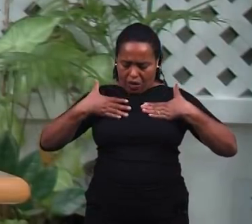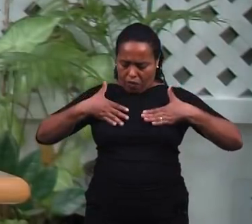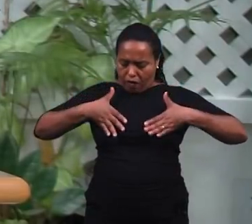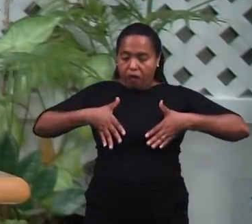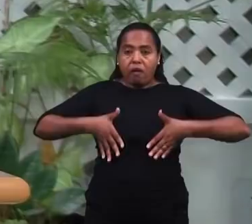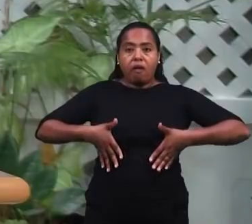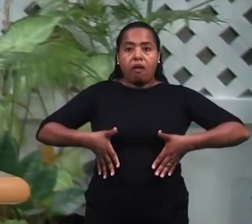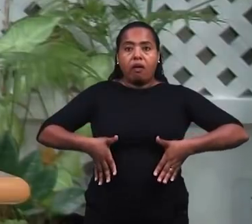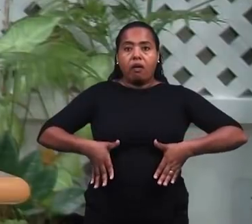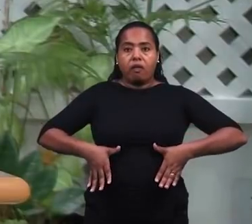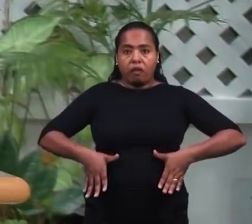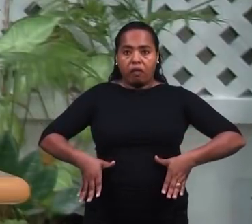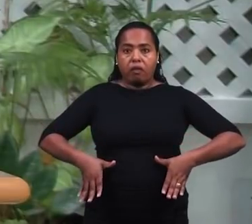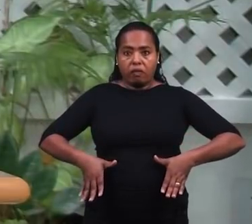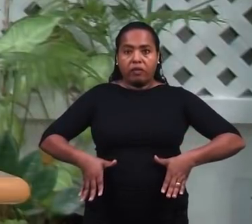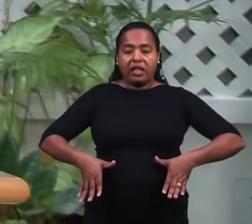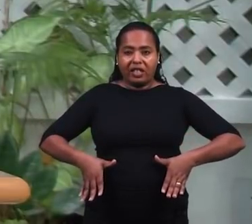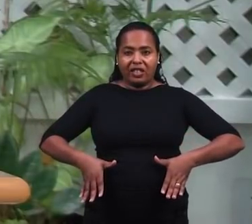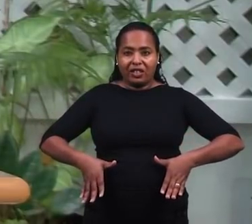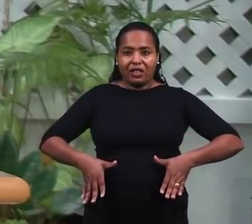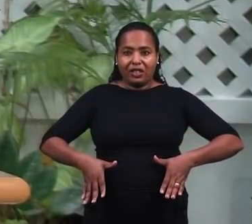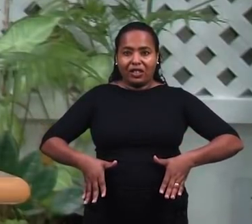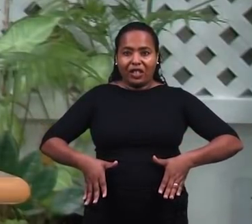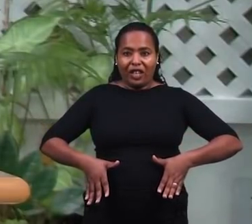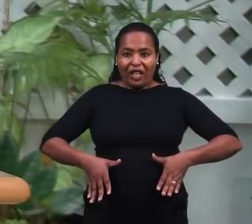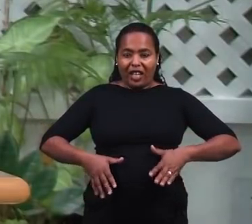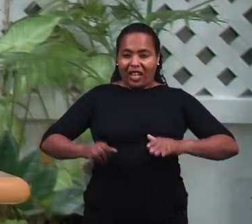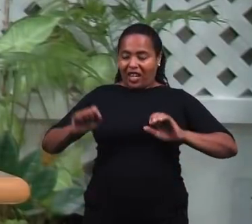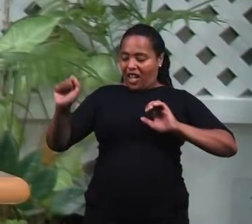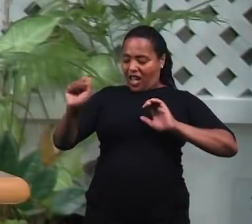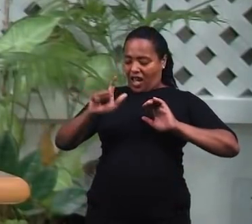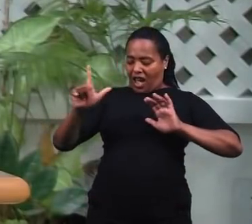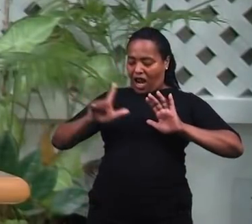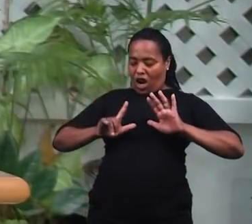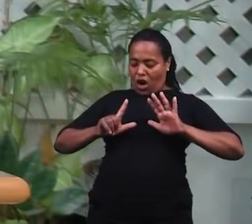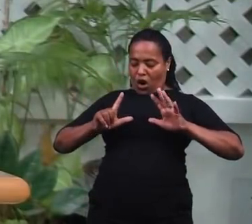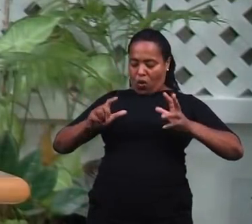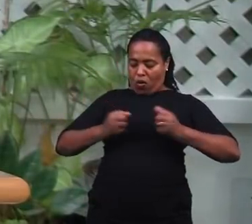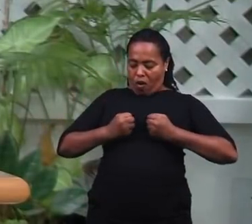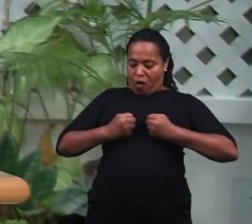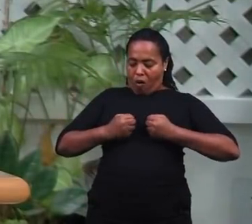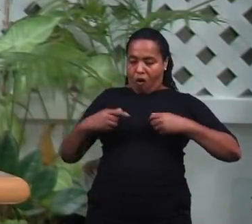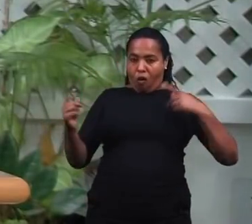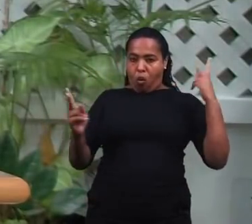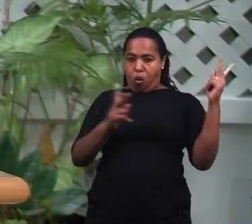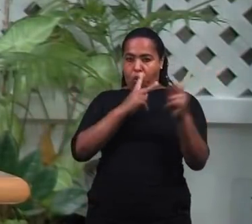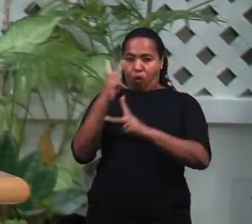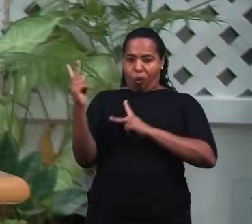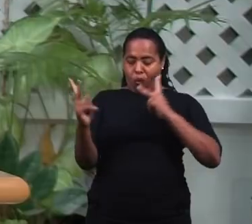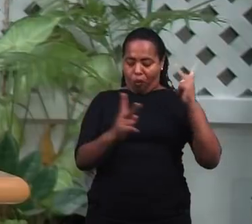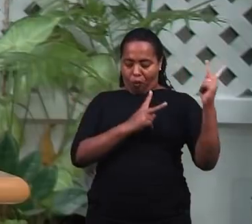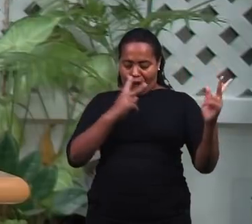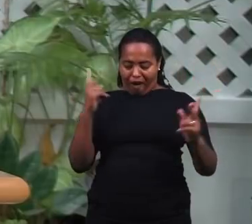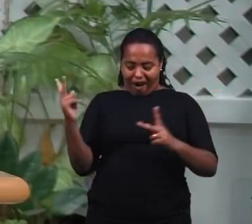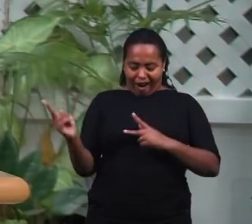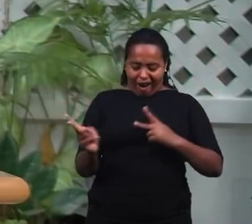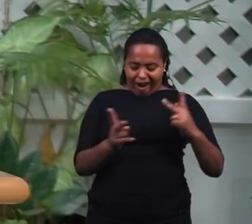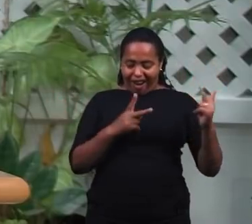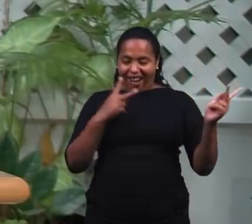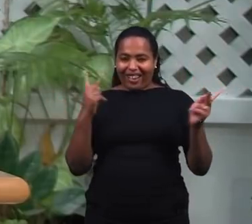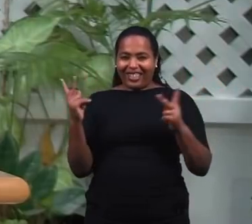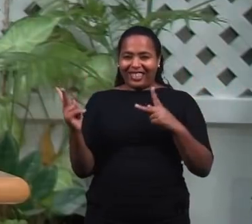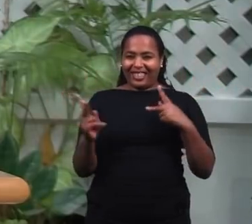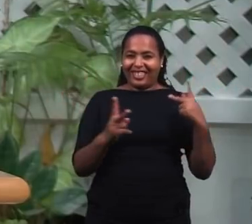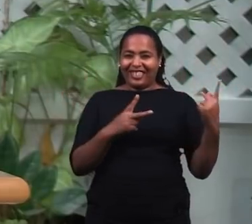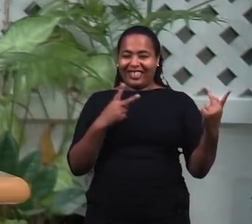que deixa passar a luz, deixa passar o vento. É